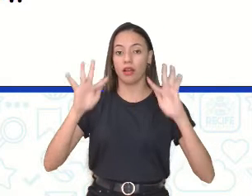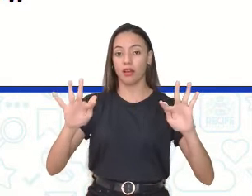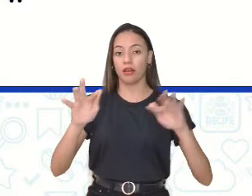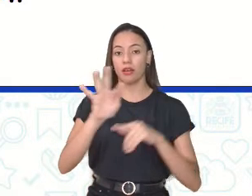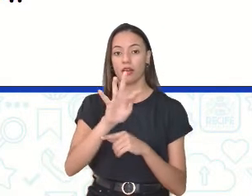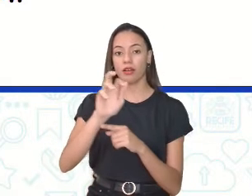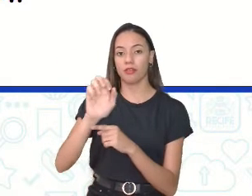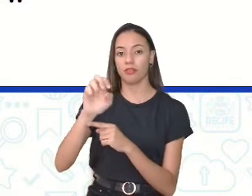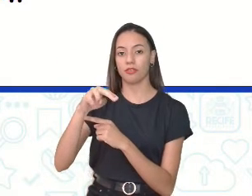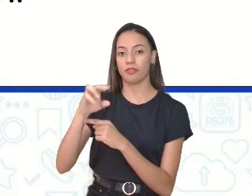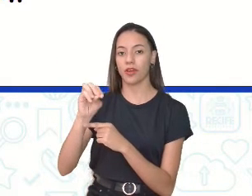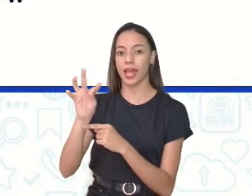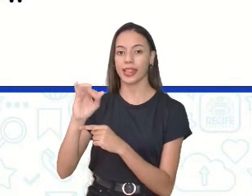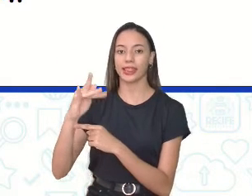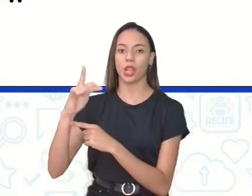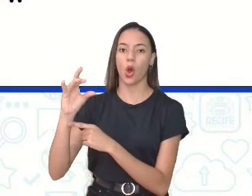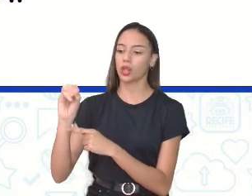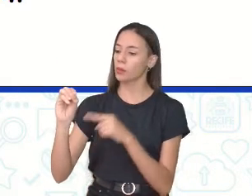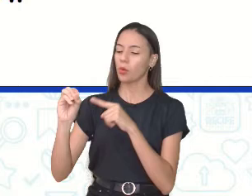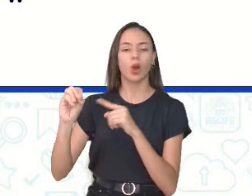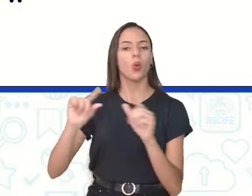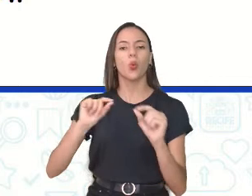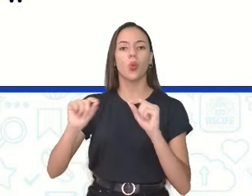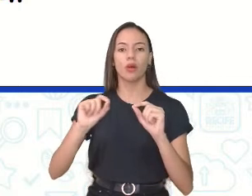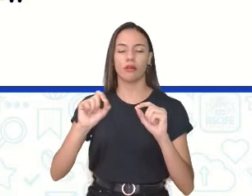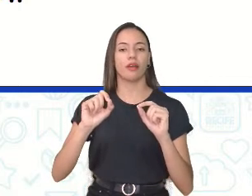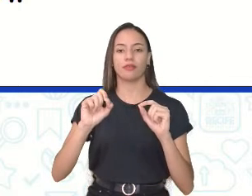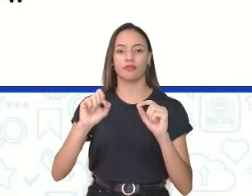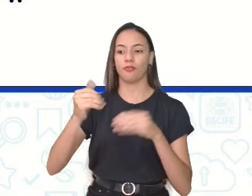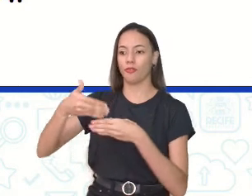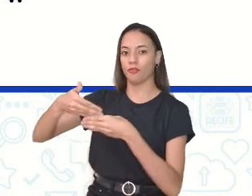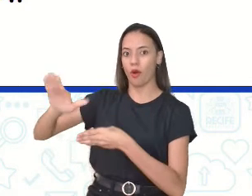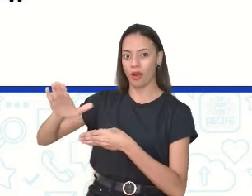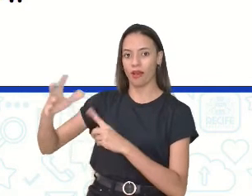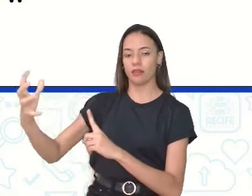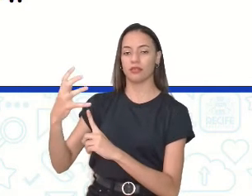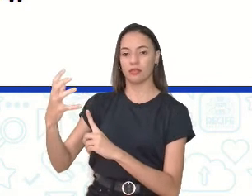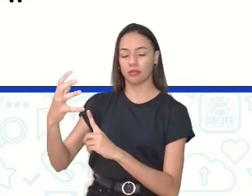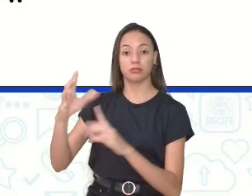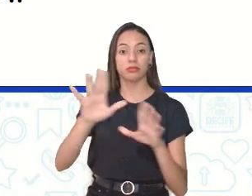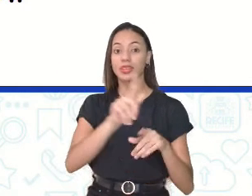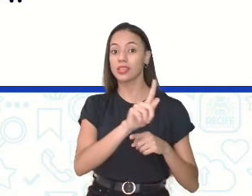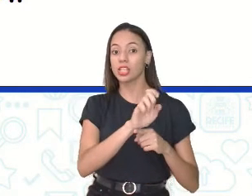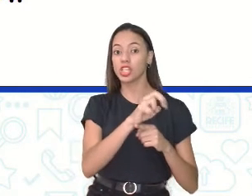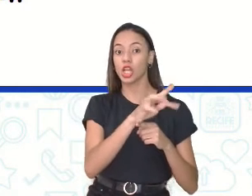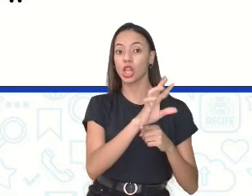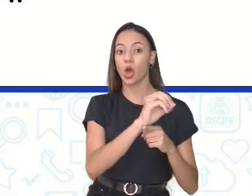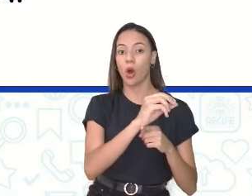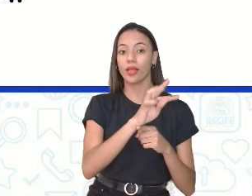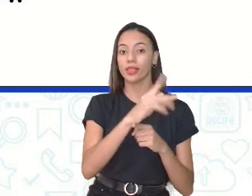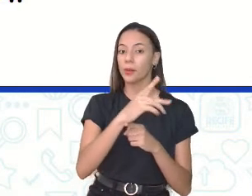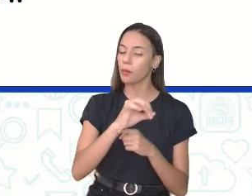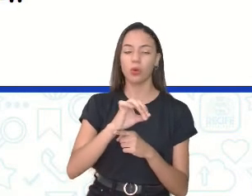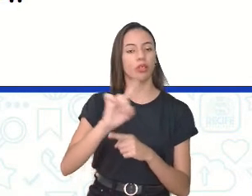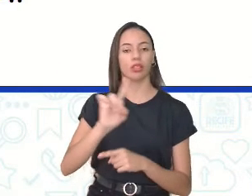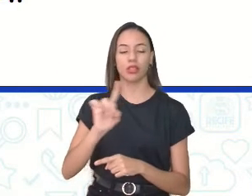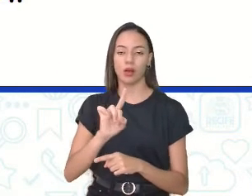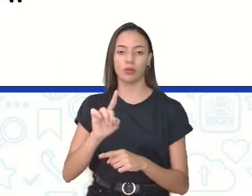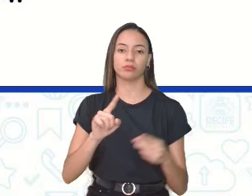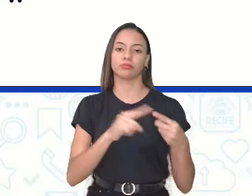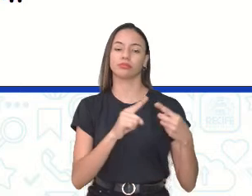Fenótipo é influenciado pelo ambiente, né? E o genótipo não. Tipos sanguíneos, sistema